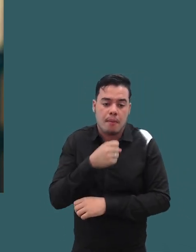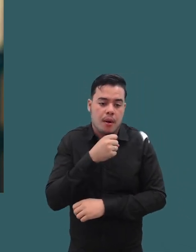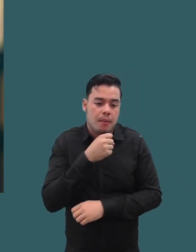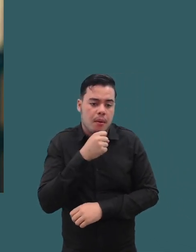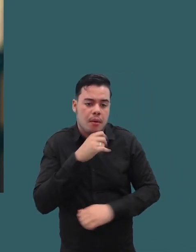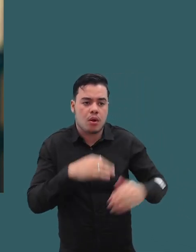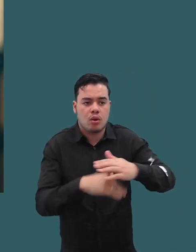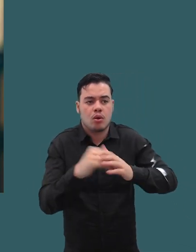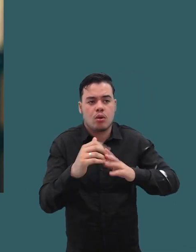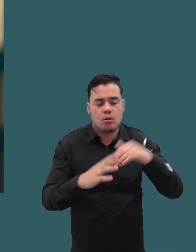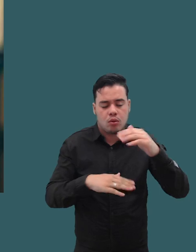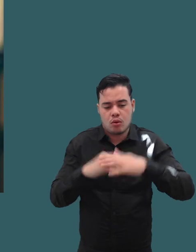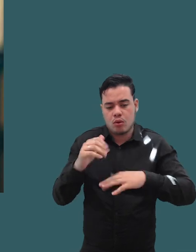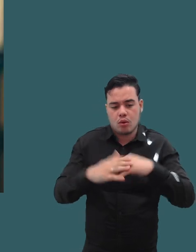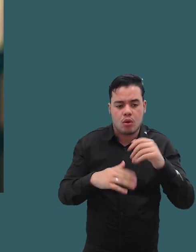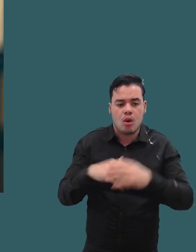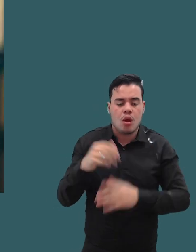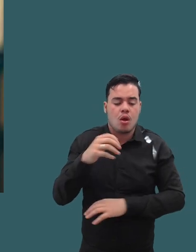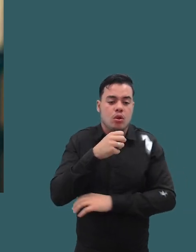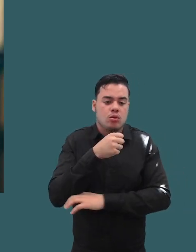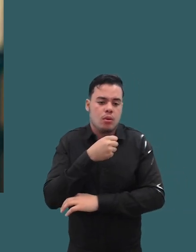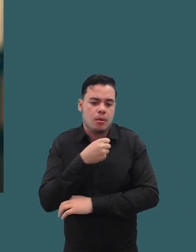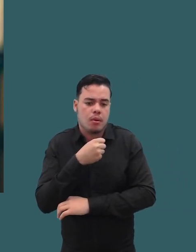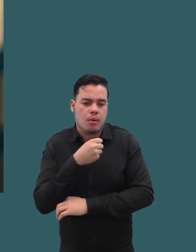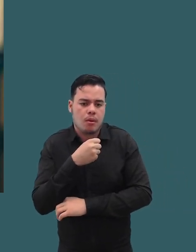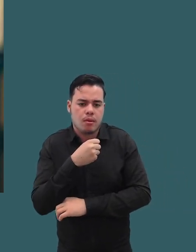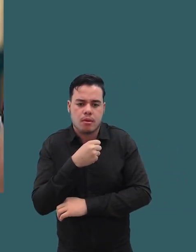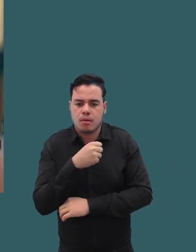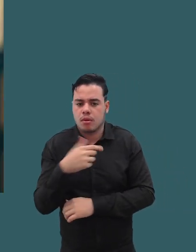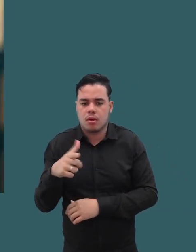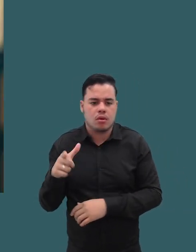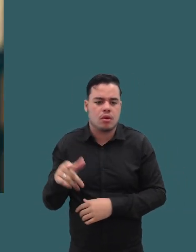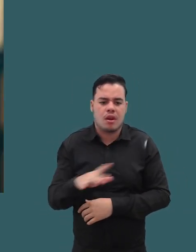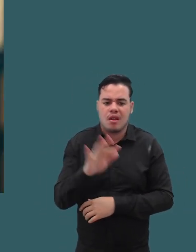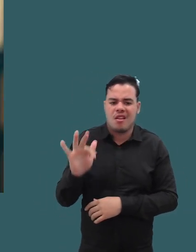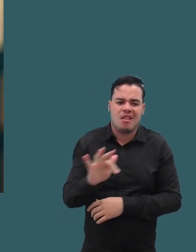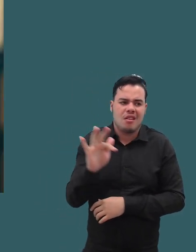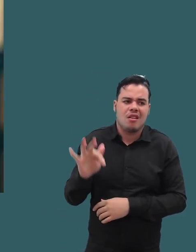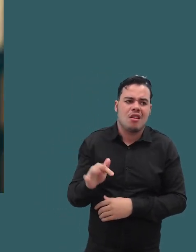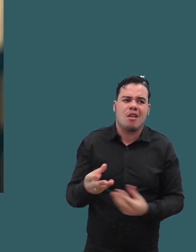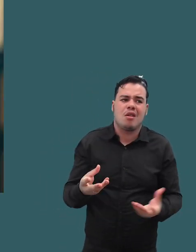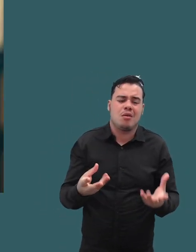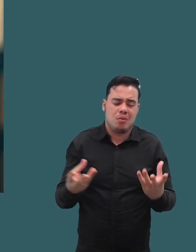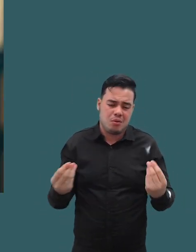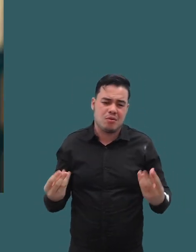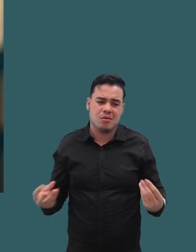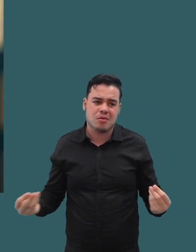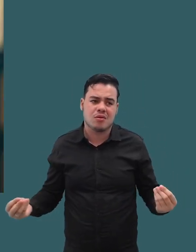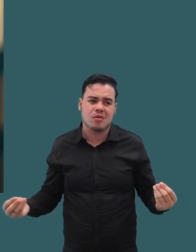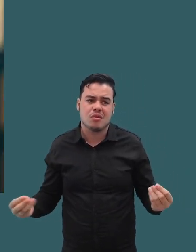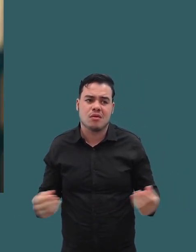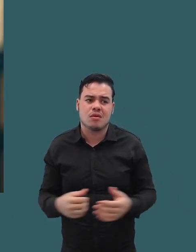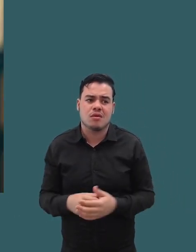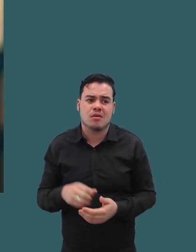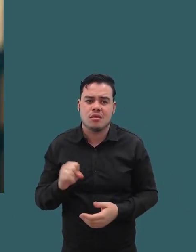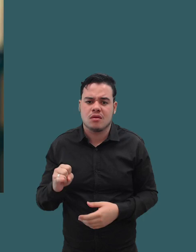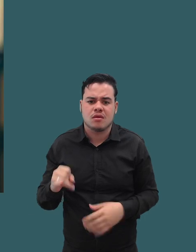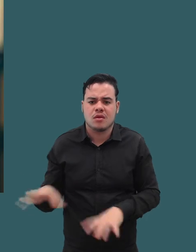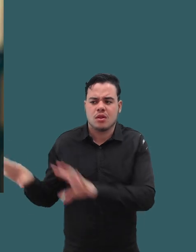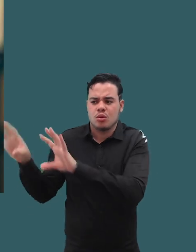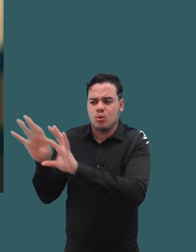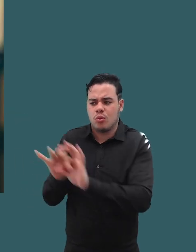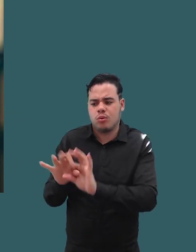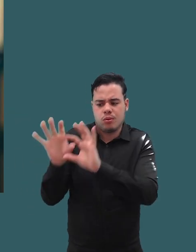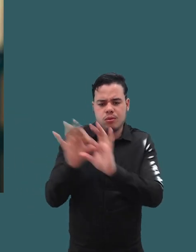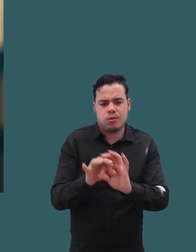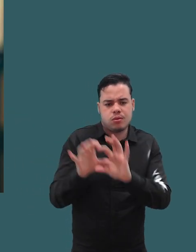Se a gente pegar os jornalistas profissionais que não são acadêmicos, boa parte deles, nesses últimos anos, se filiaram